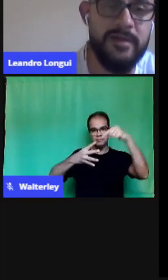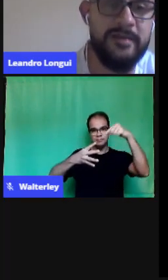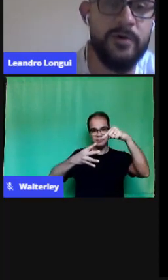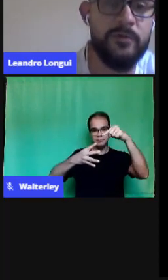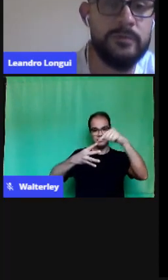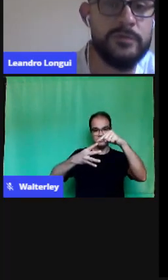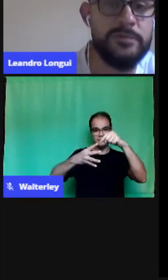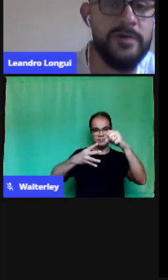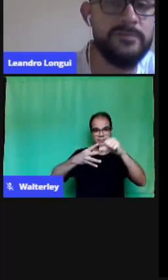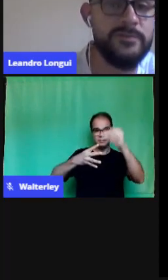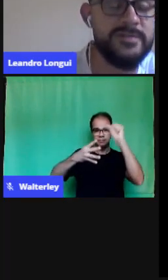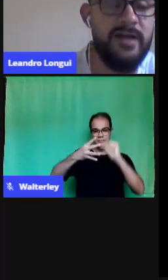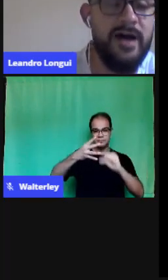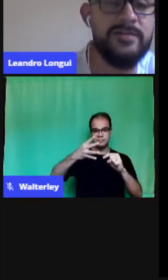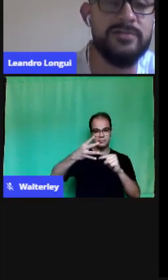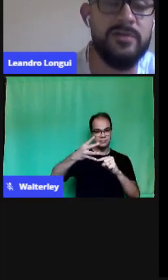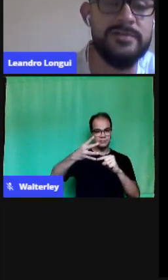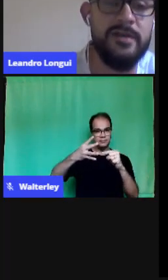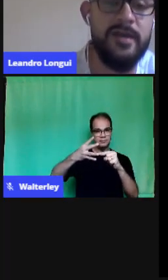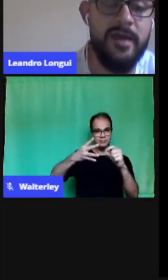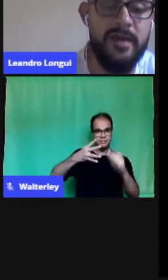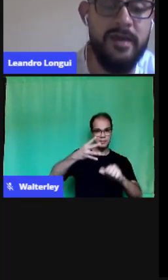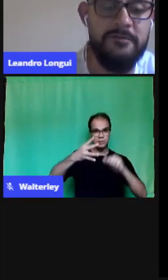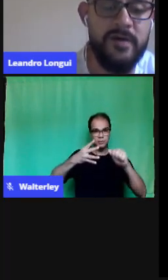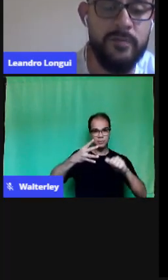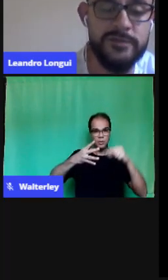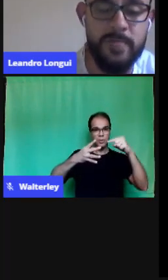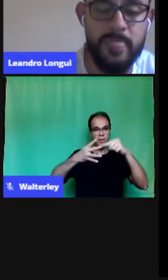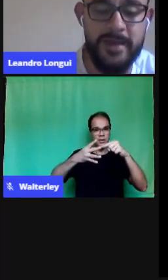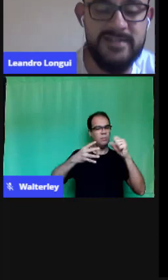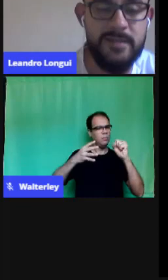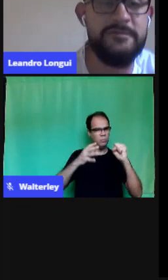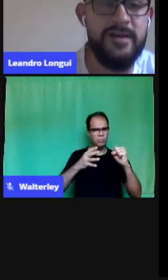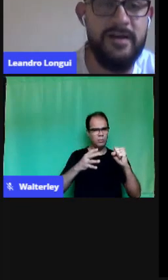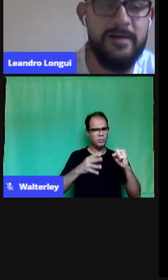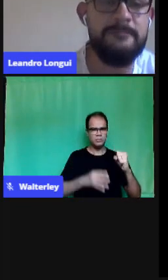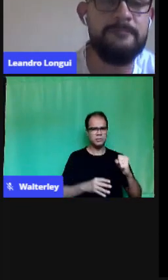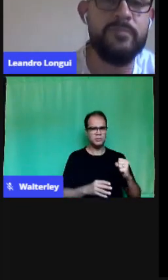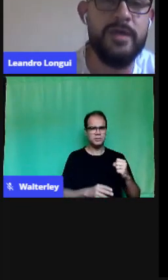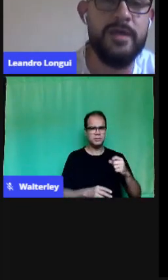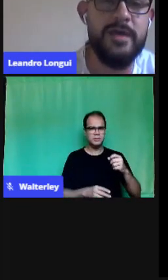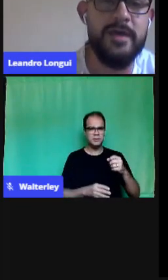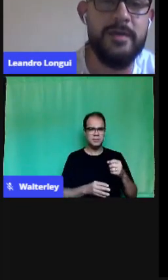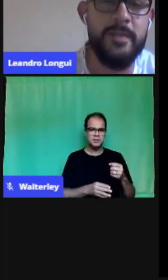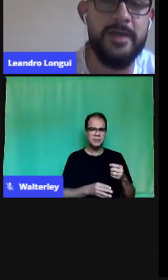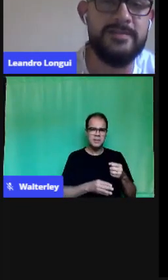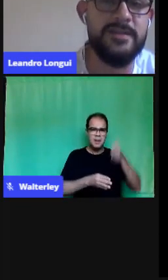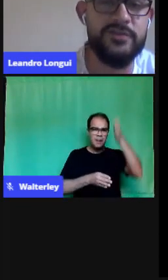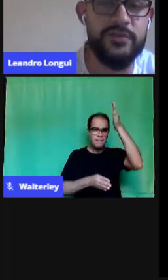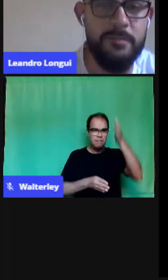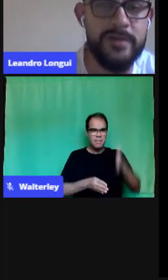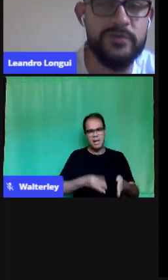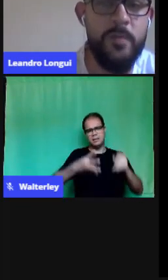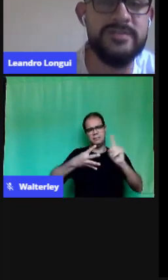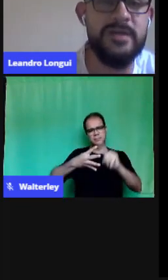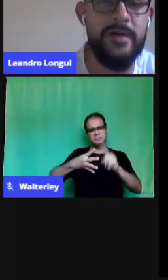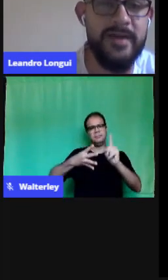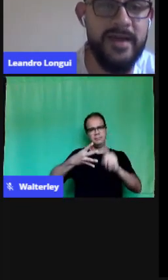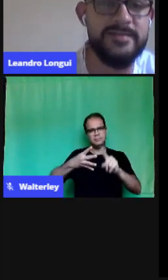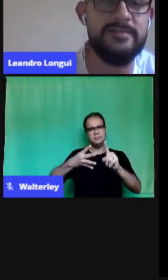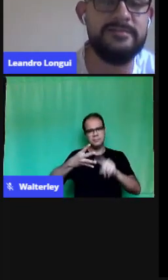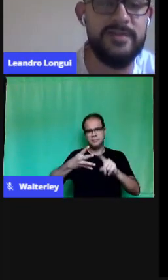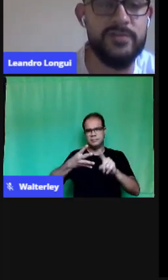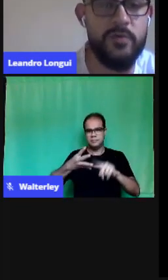possível, né? Então, nos próximos slides, nós vamos exemplificar esses questionamentos, como